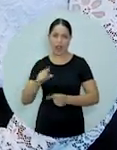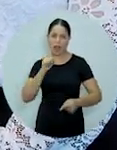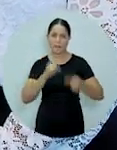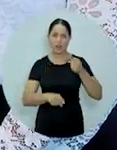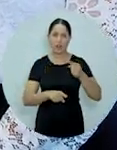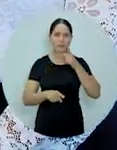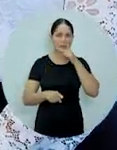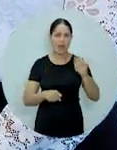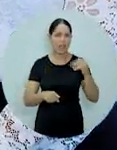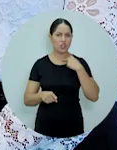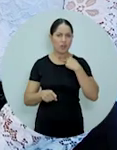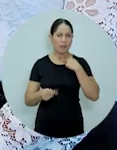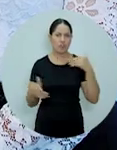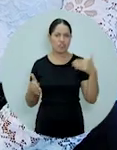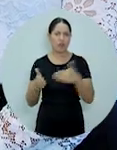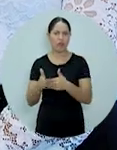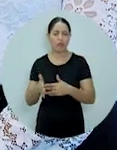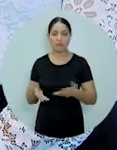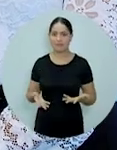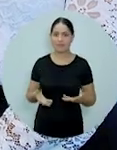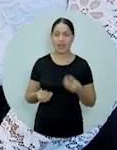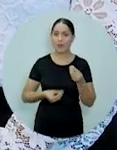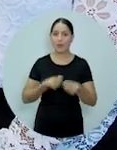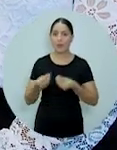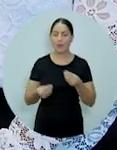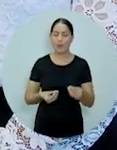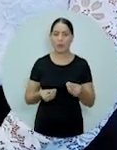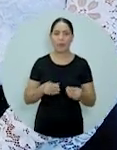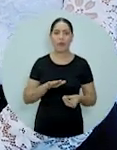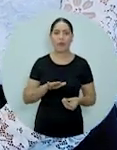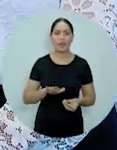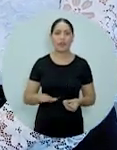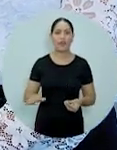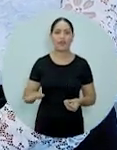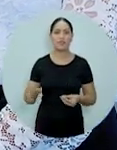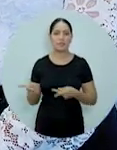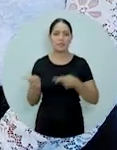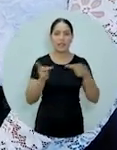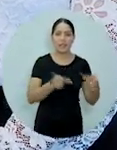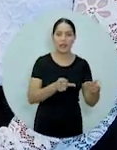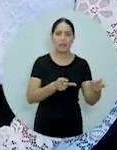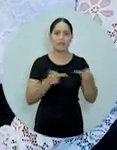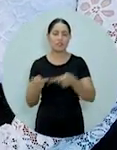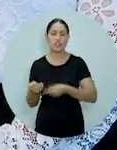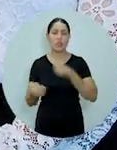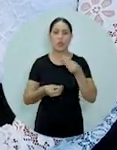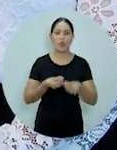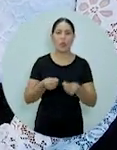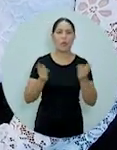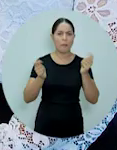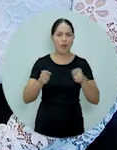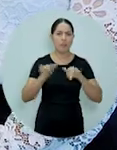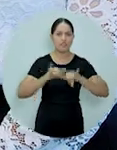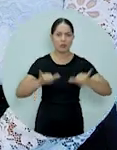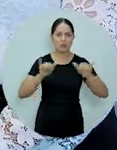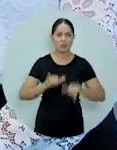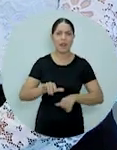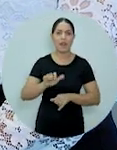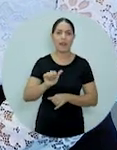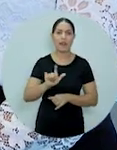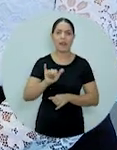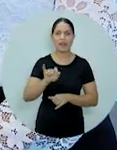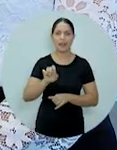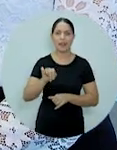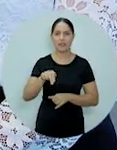criança não quer, por exemplo, ir para a casa do pai e a mãe não faz esforço nenhum da criança também visitar este pai. Aí a gente já pode